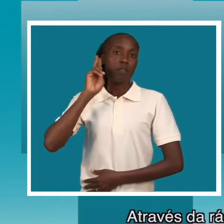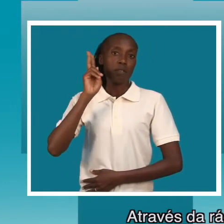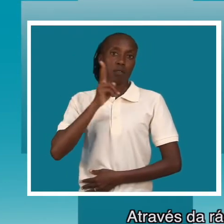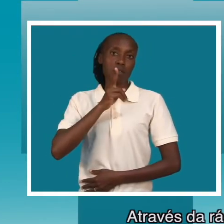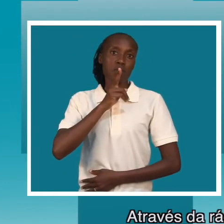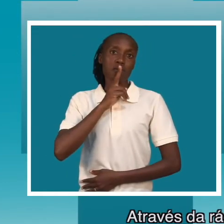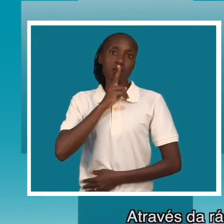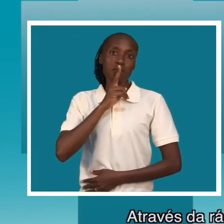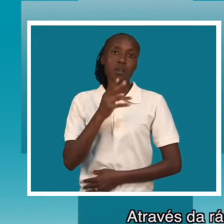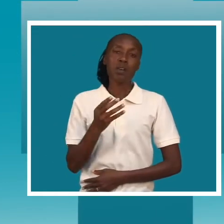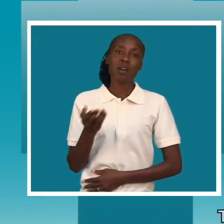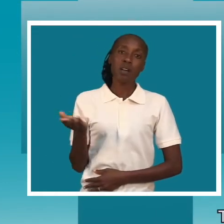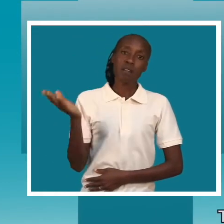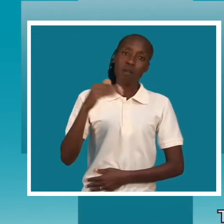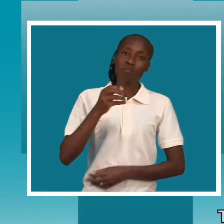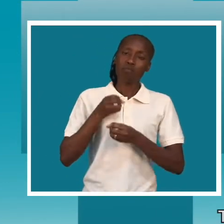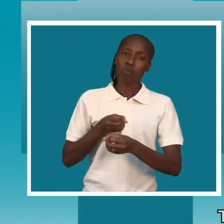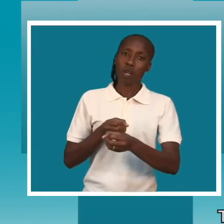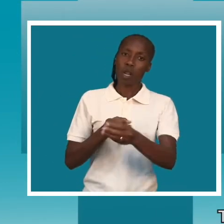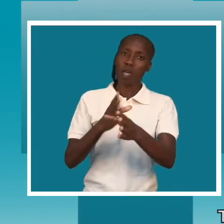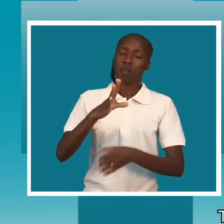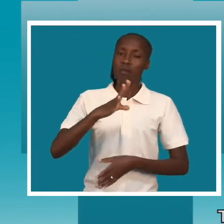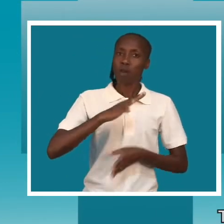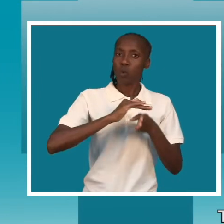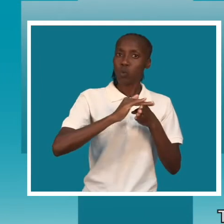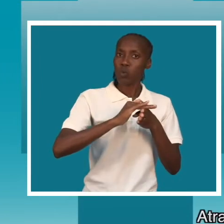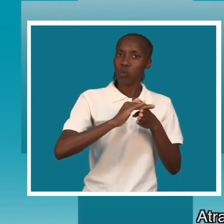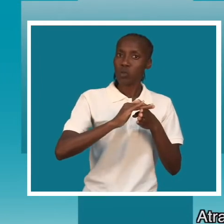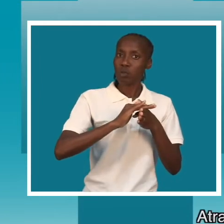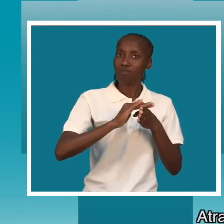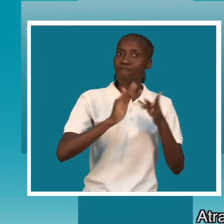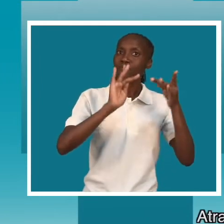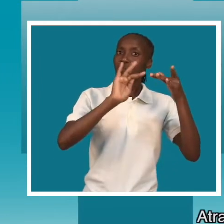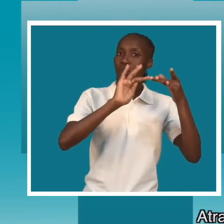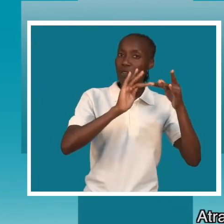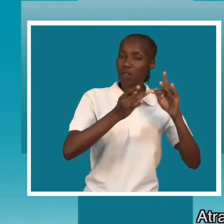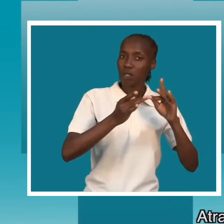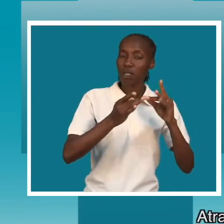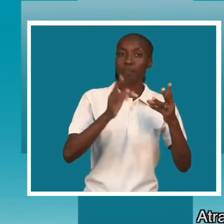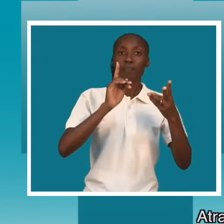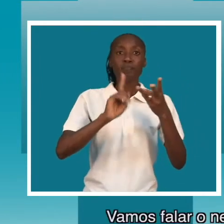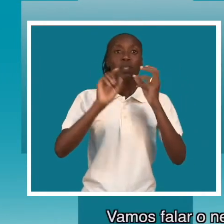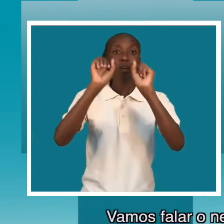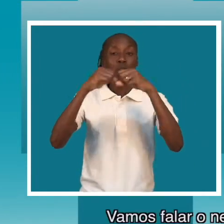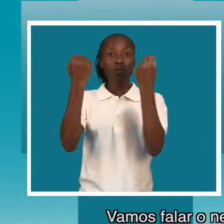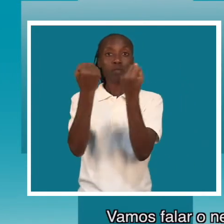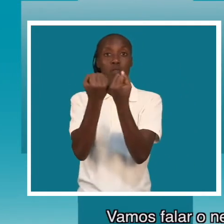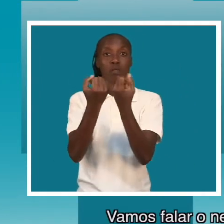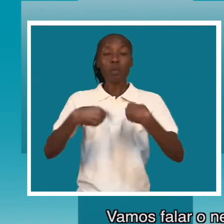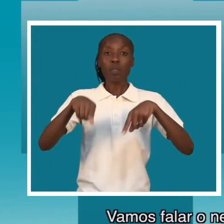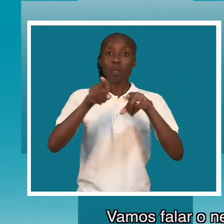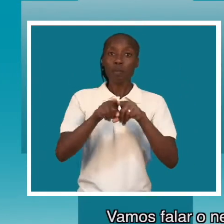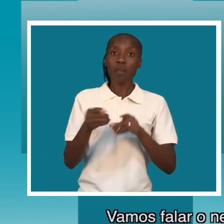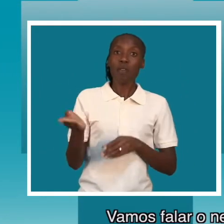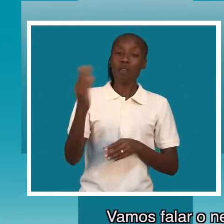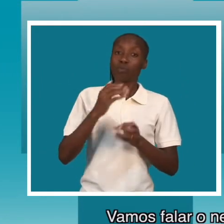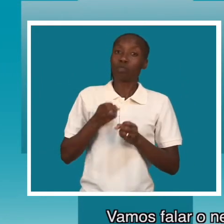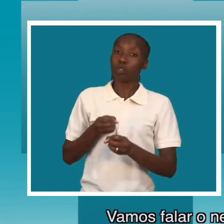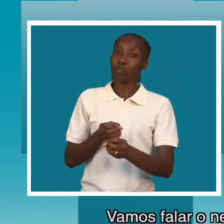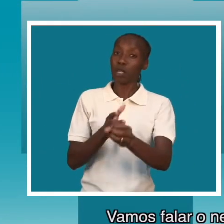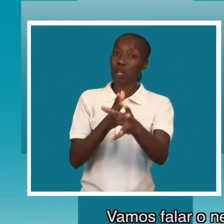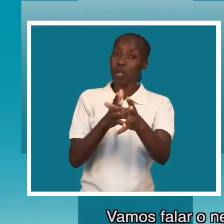vamos falar, temos plataformas e através das associações. Nós vamos falar mais ou menos aquilo